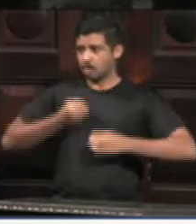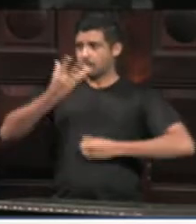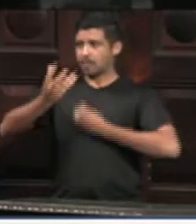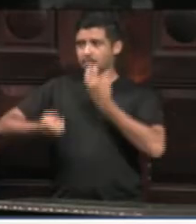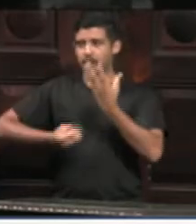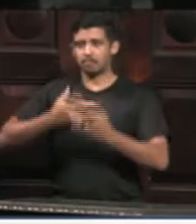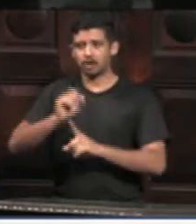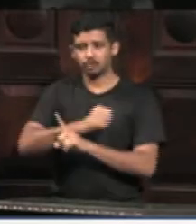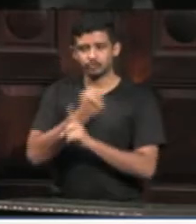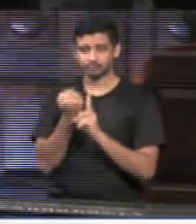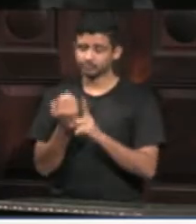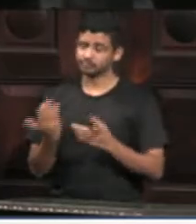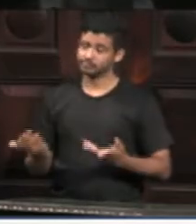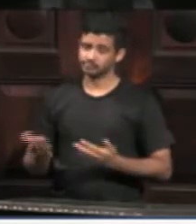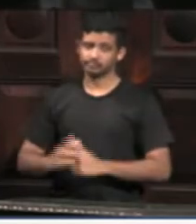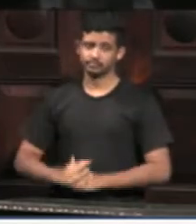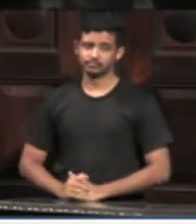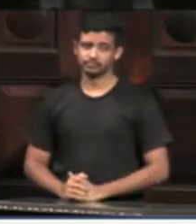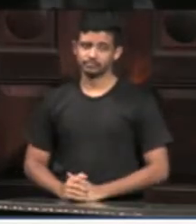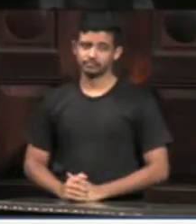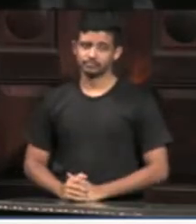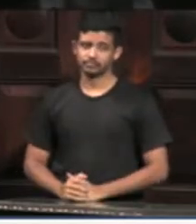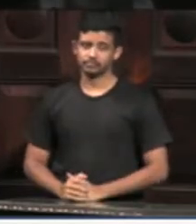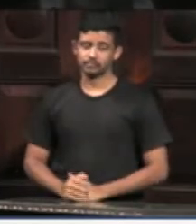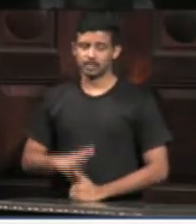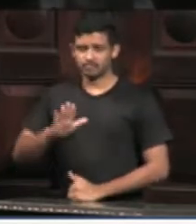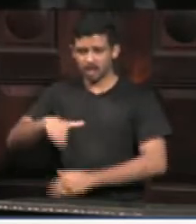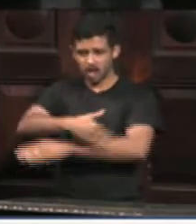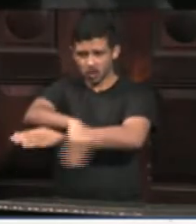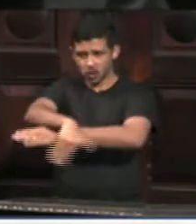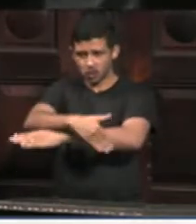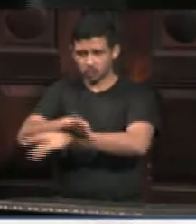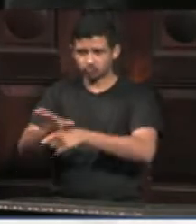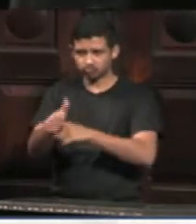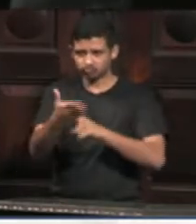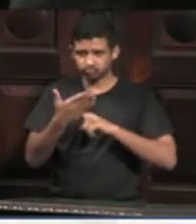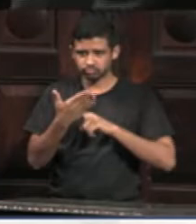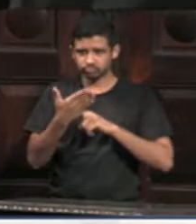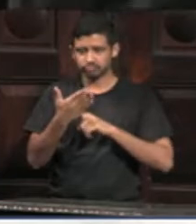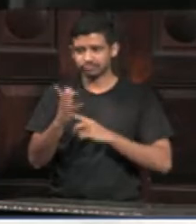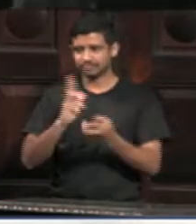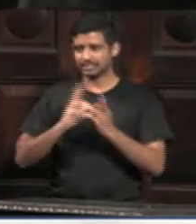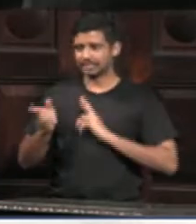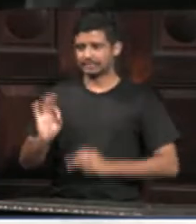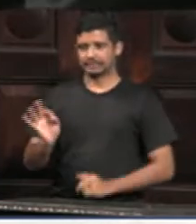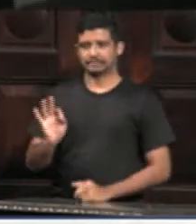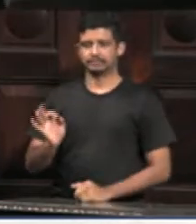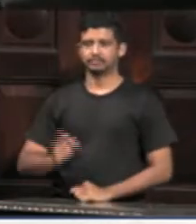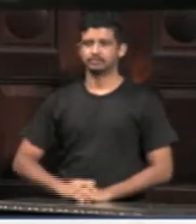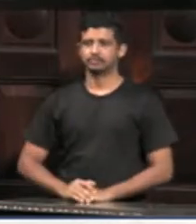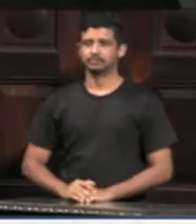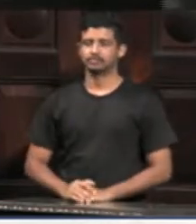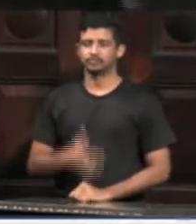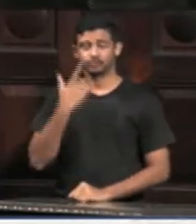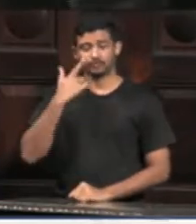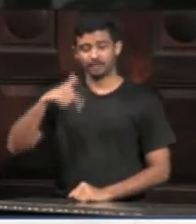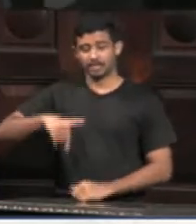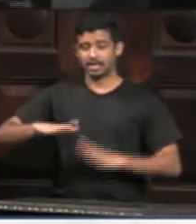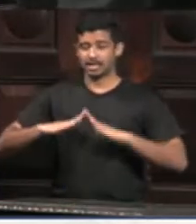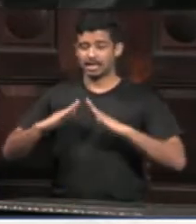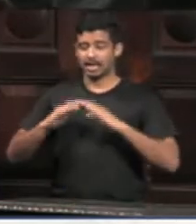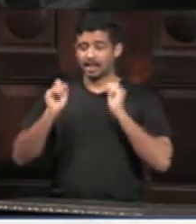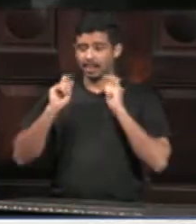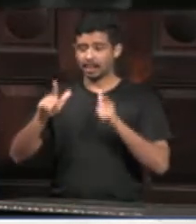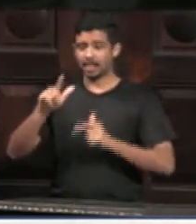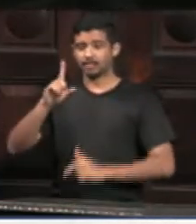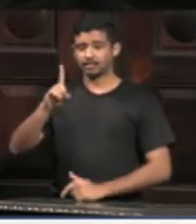social que as ruas não corroboram e nem correspondem. E é impossível que uma casa democrática como